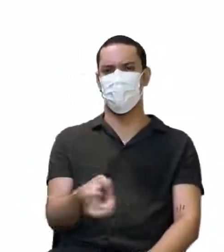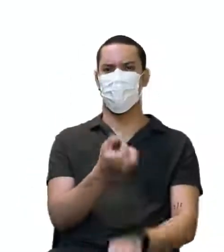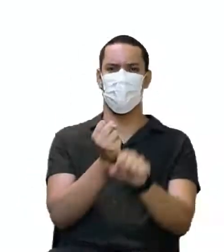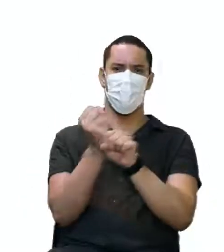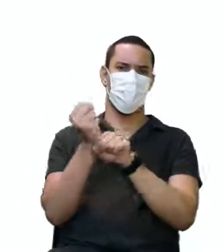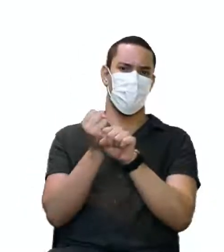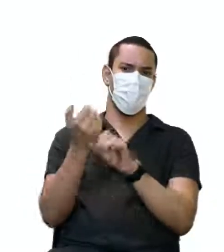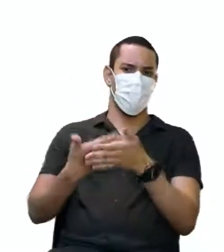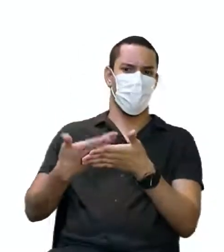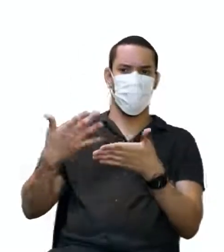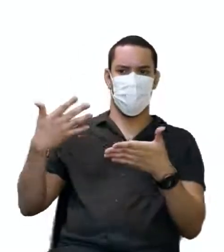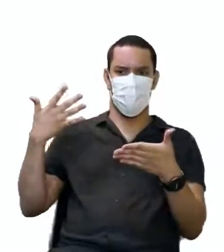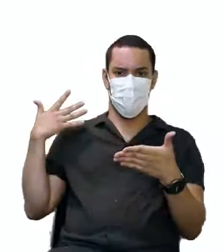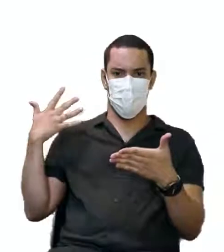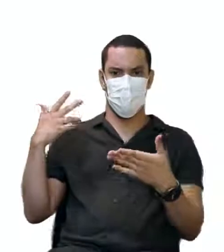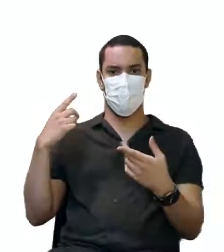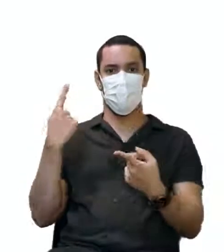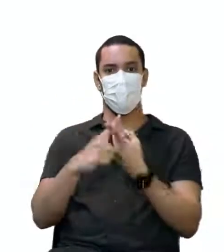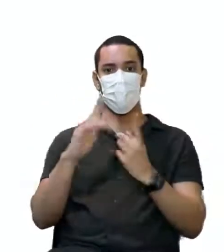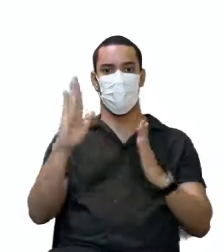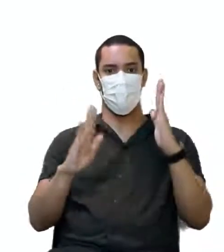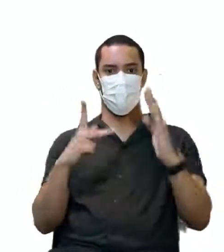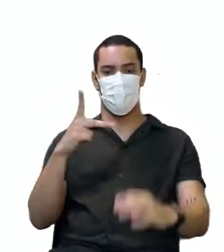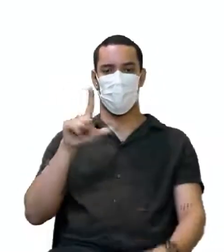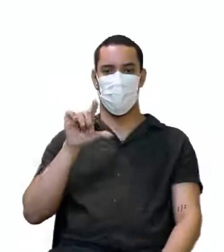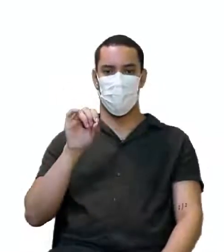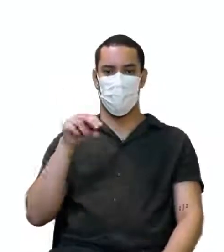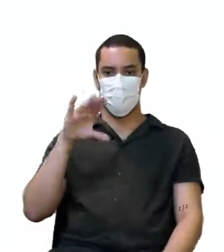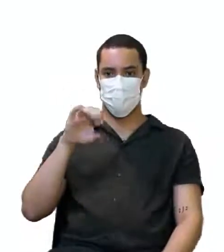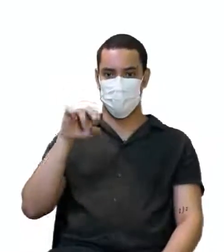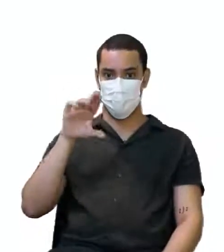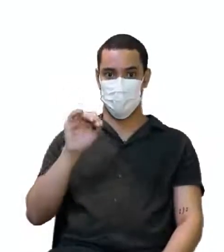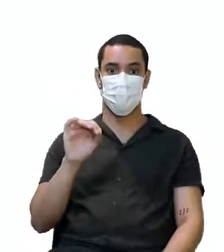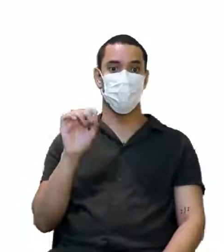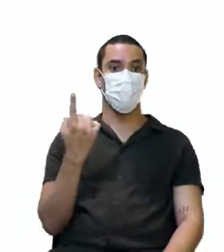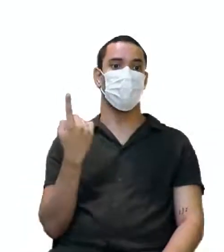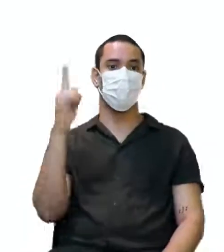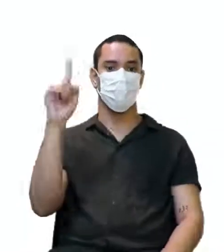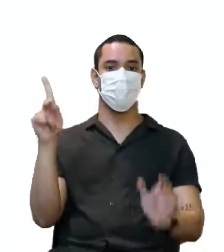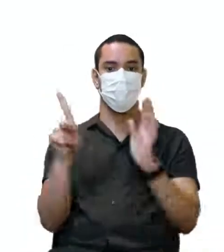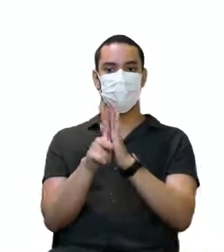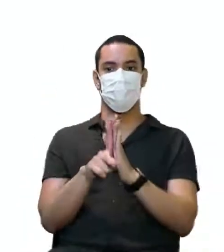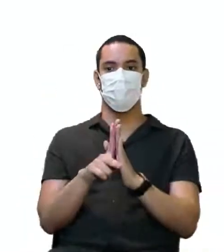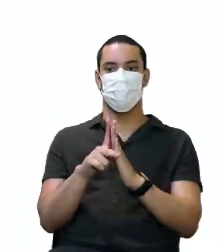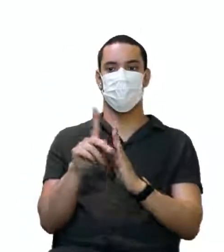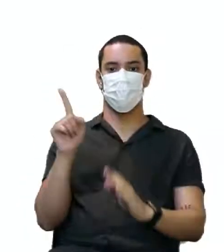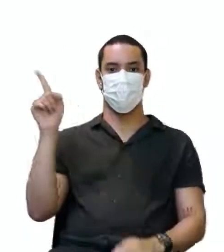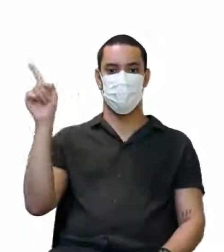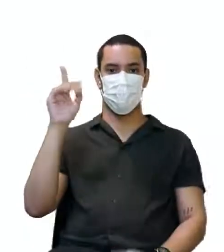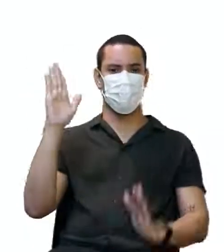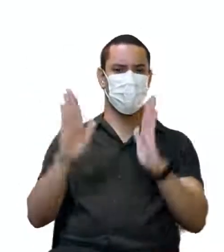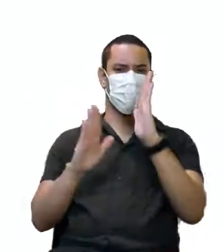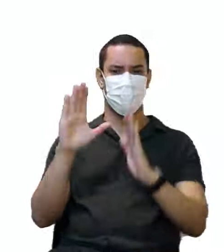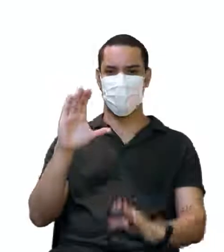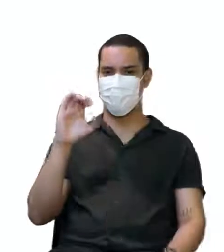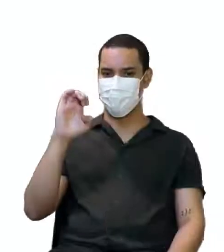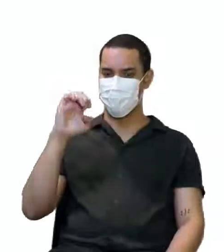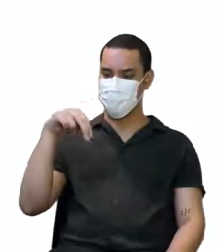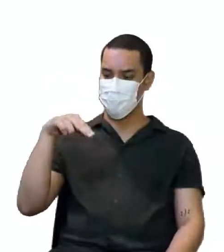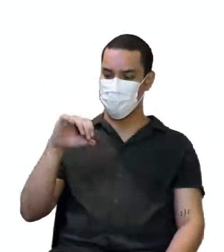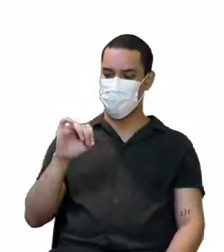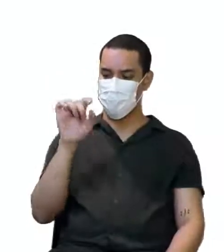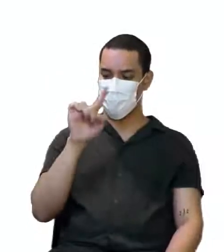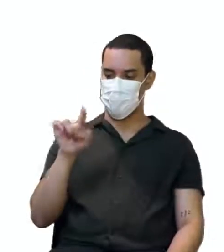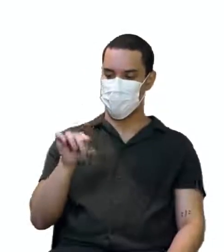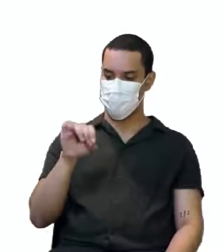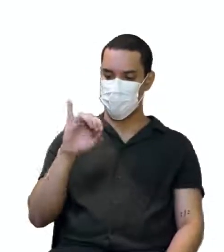anos atrás, durante o Plioceno, a última época do antigo período terciário da Era Cenozoica, onde tudo aí